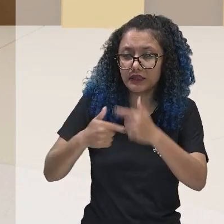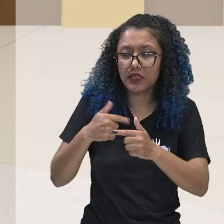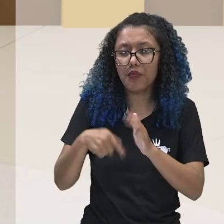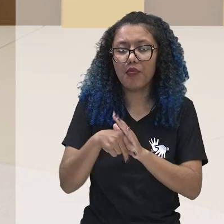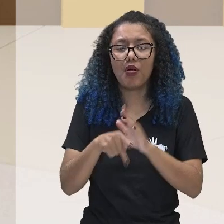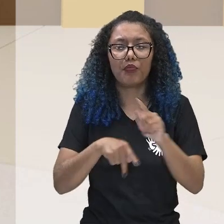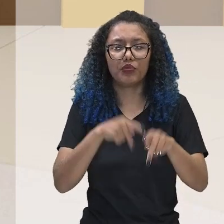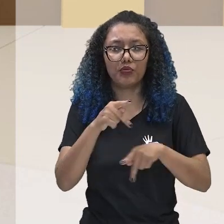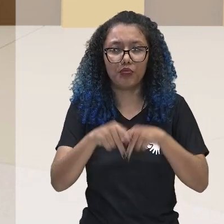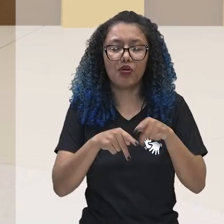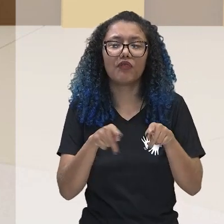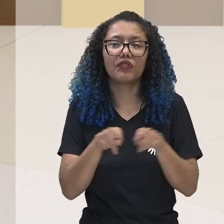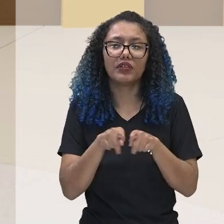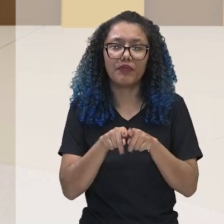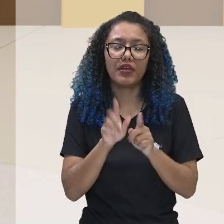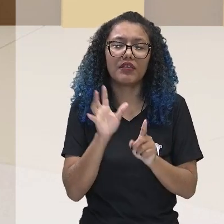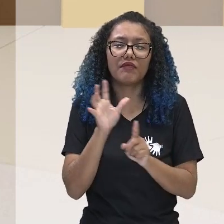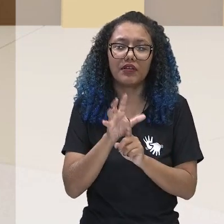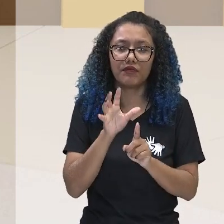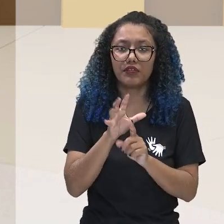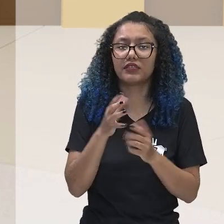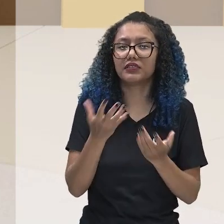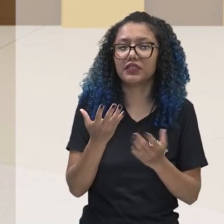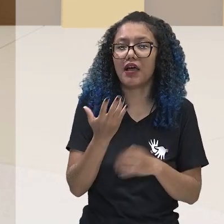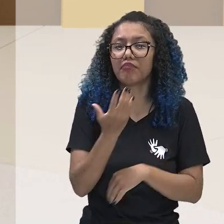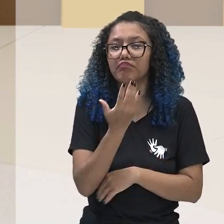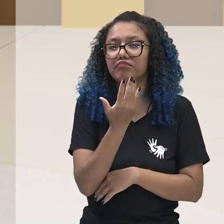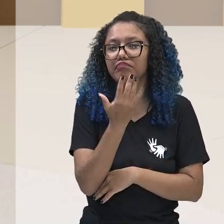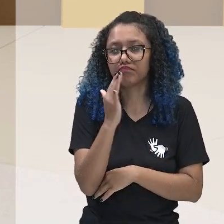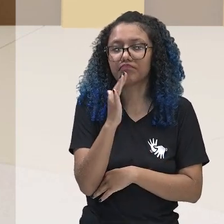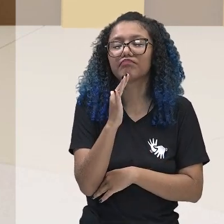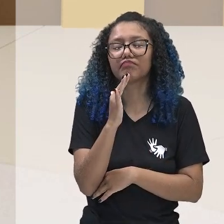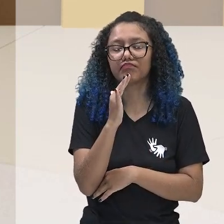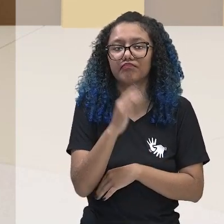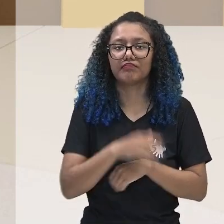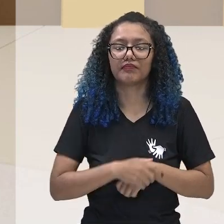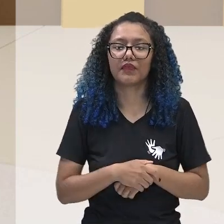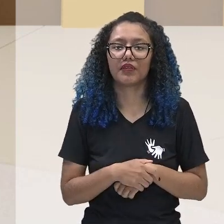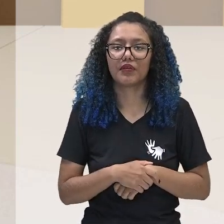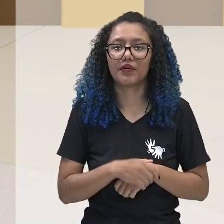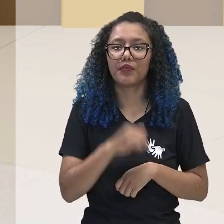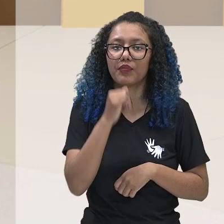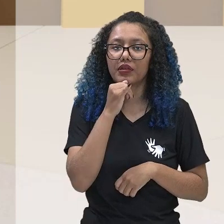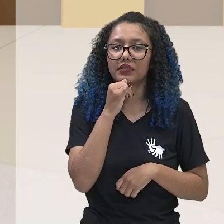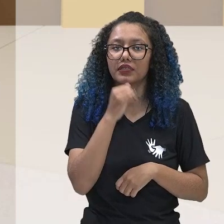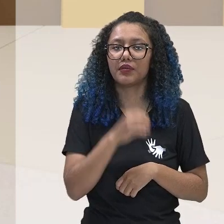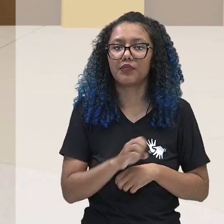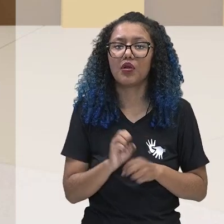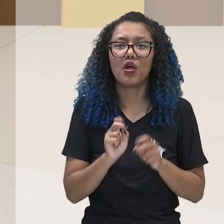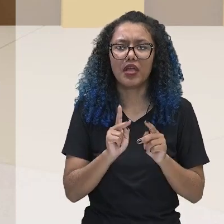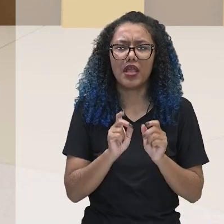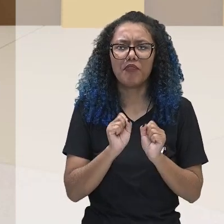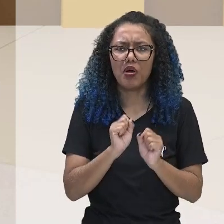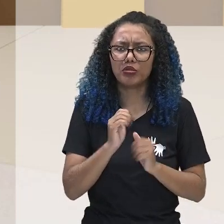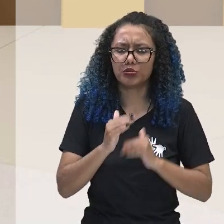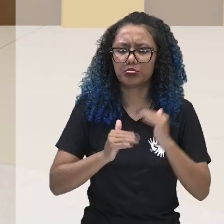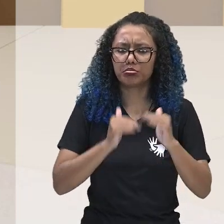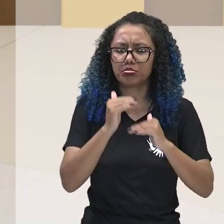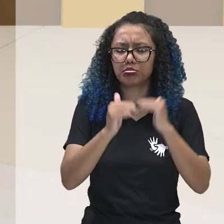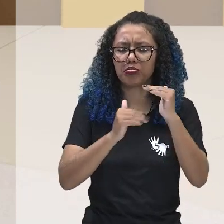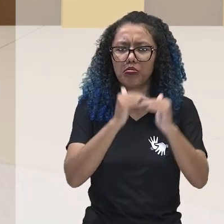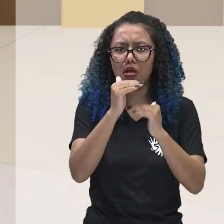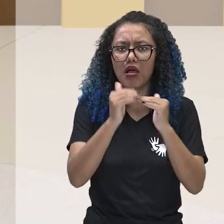nos impactos ambientais que isso pode gerar, né? Eu não posso pensar simplesmente em evoluir a